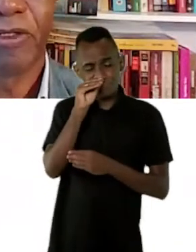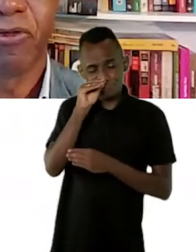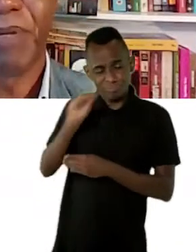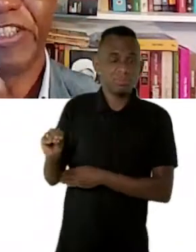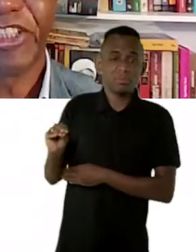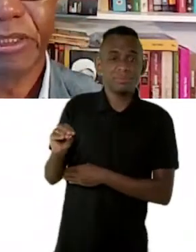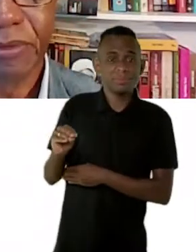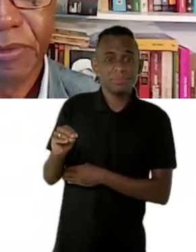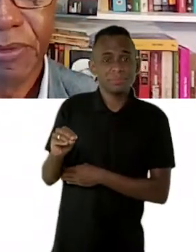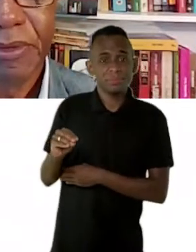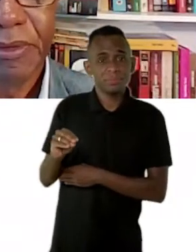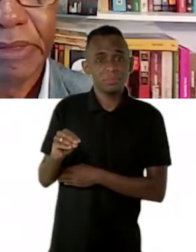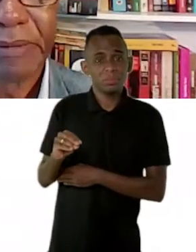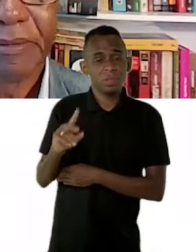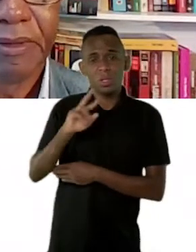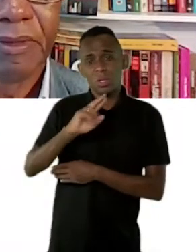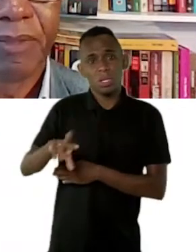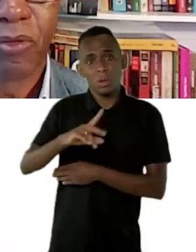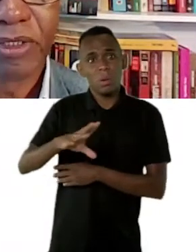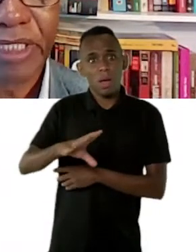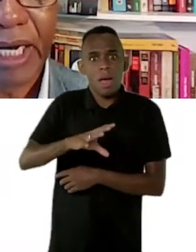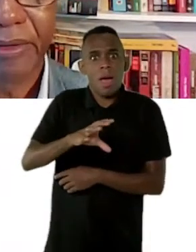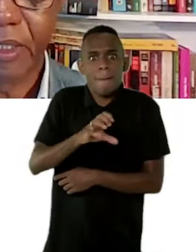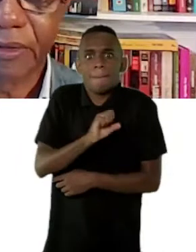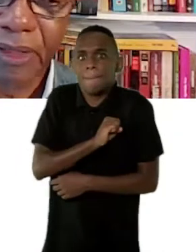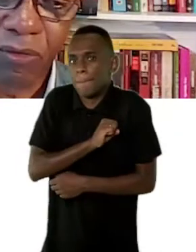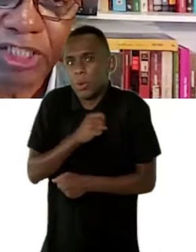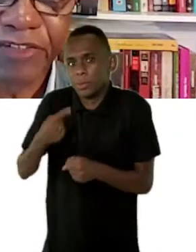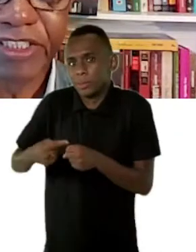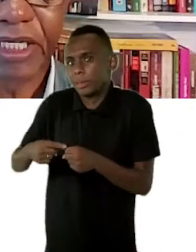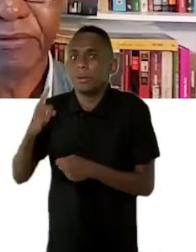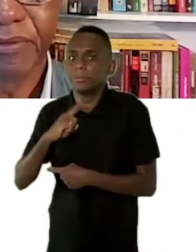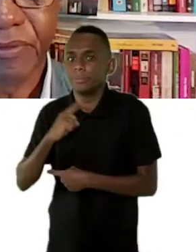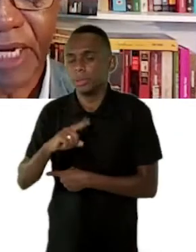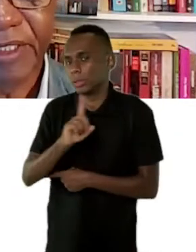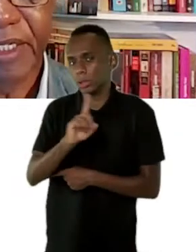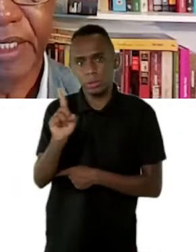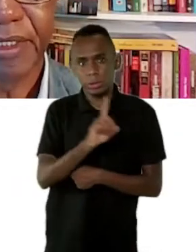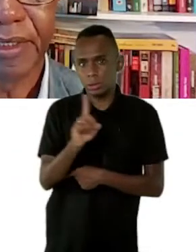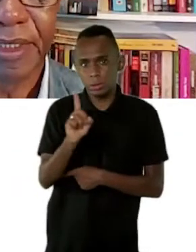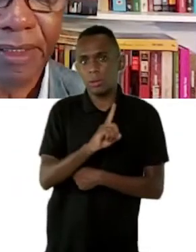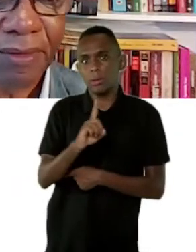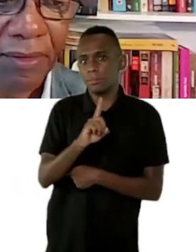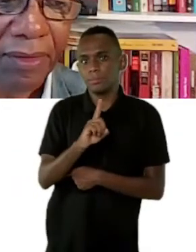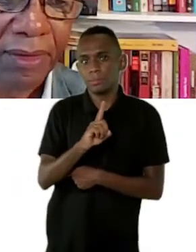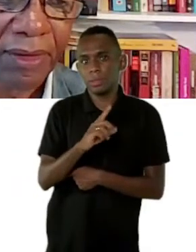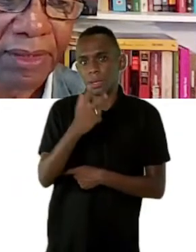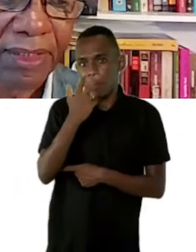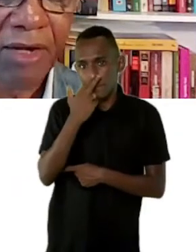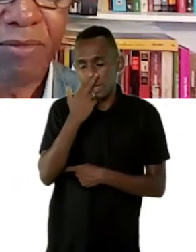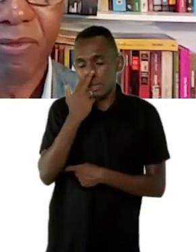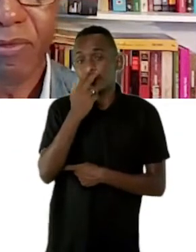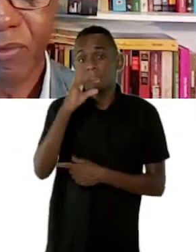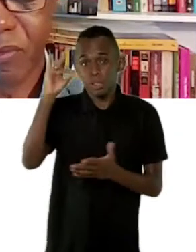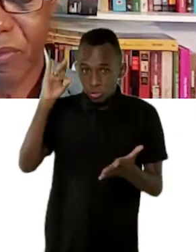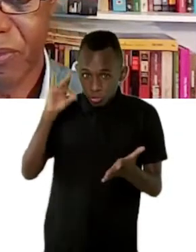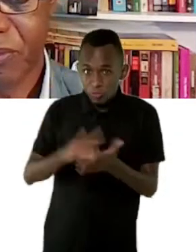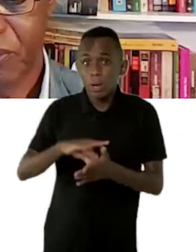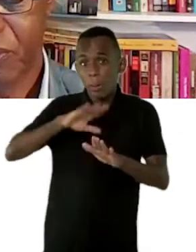em Sacramento com paixão, né? Pelo contrário, algumas vezes ela dá a entender, né, que